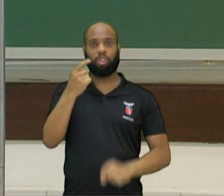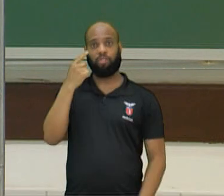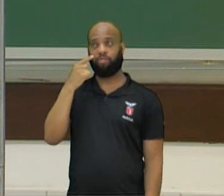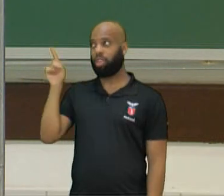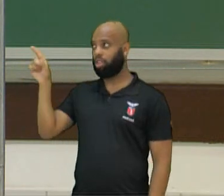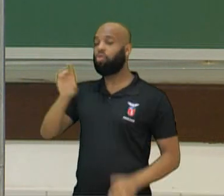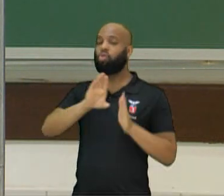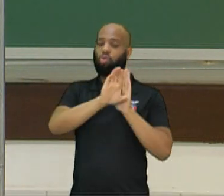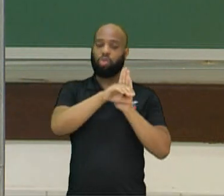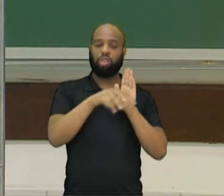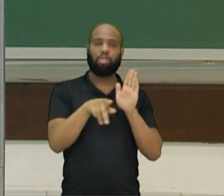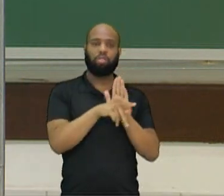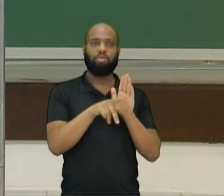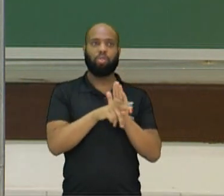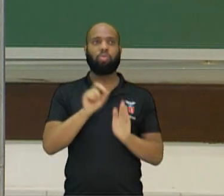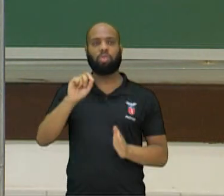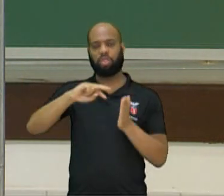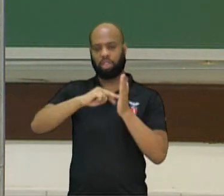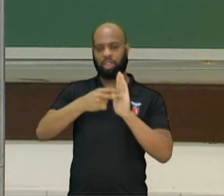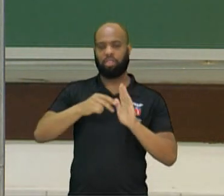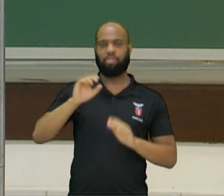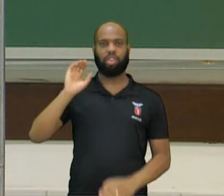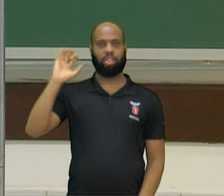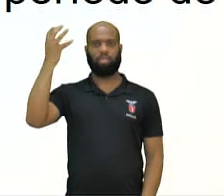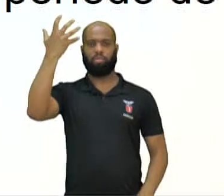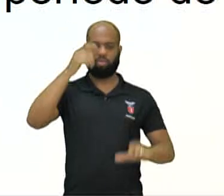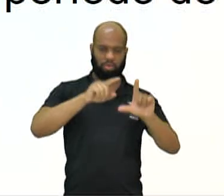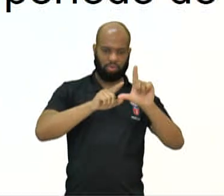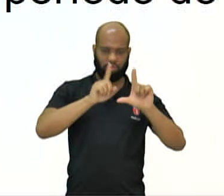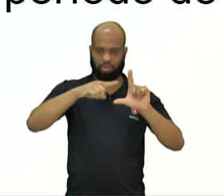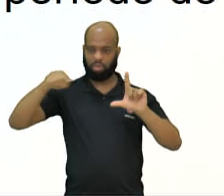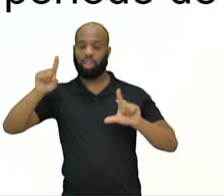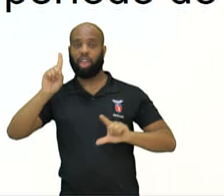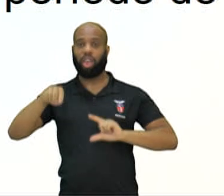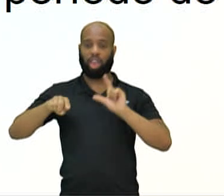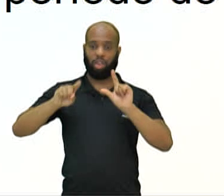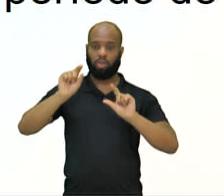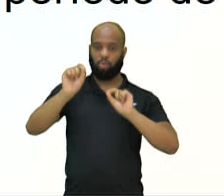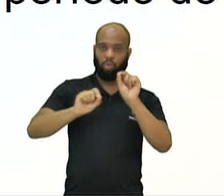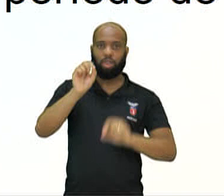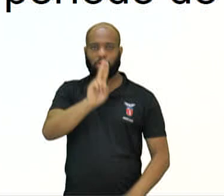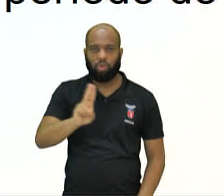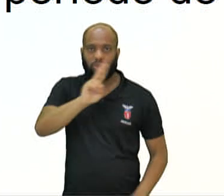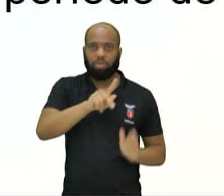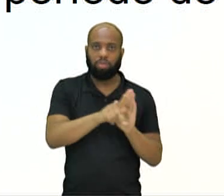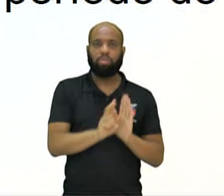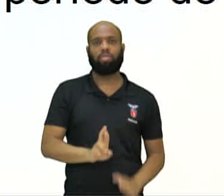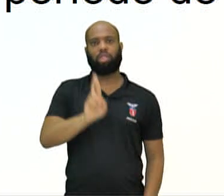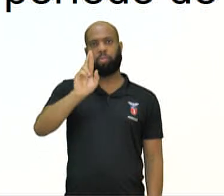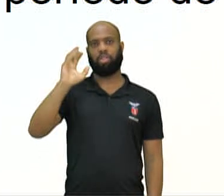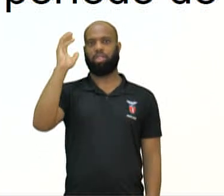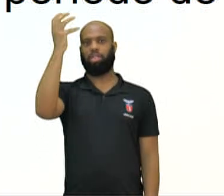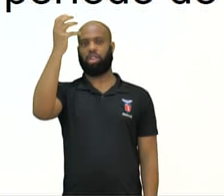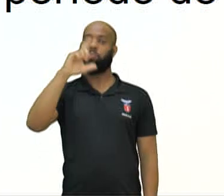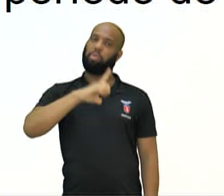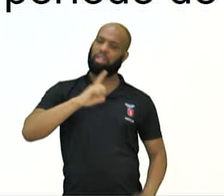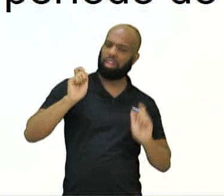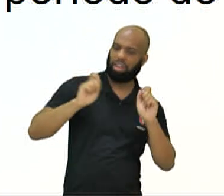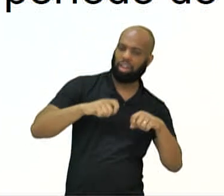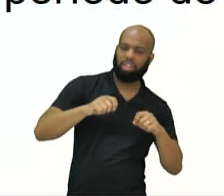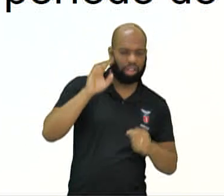uma definição de climogramas, onde a gente percebe que é uma ferramenta clássica de representação do clima, que permite